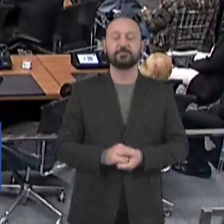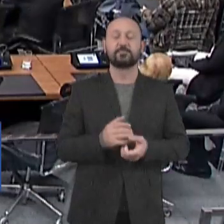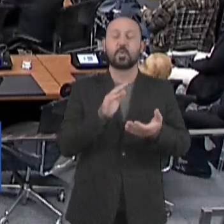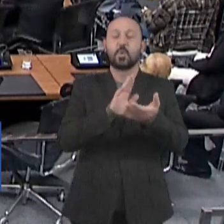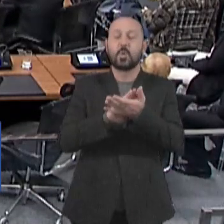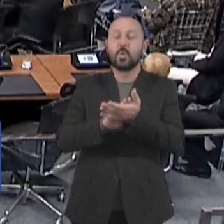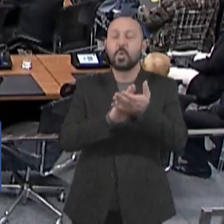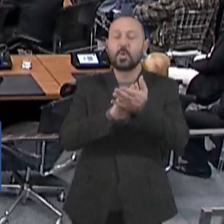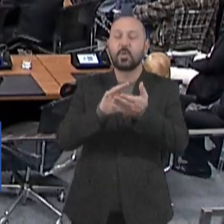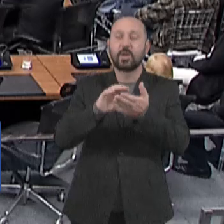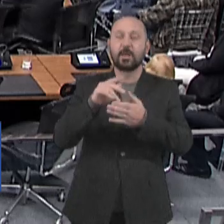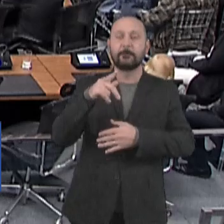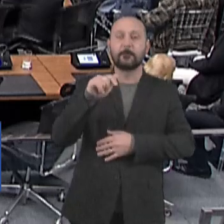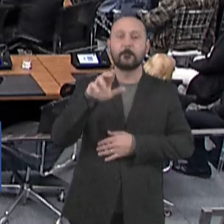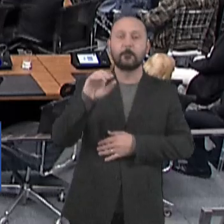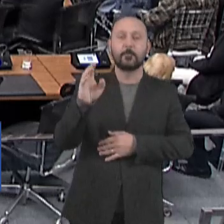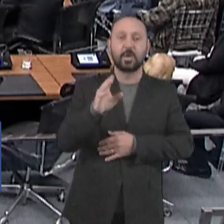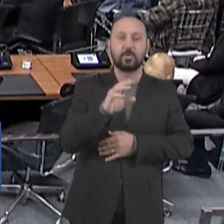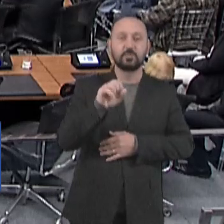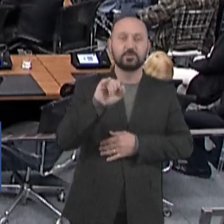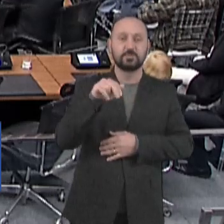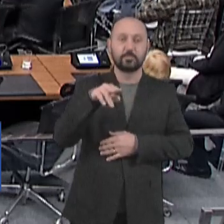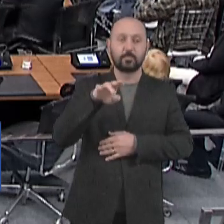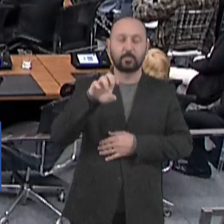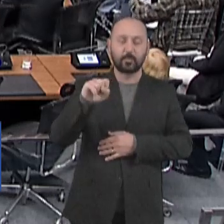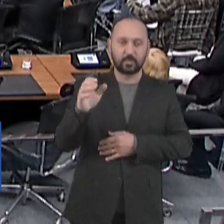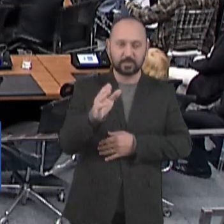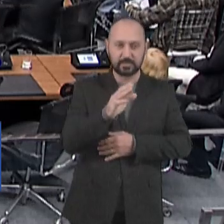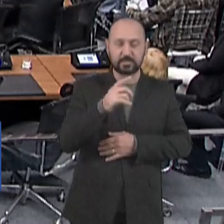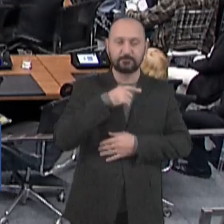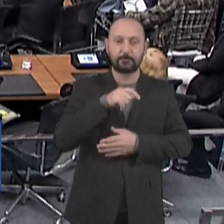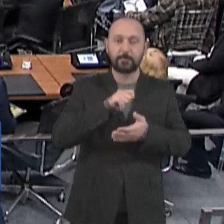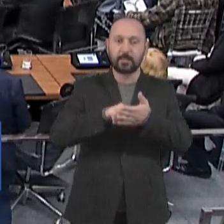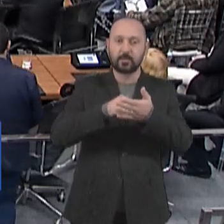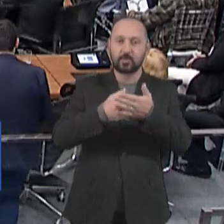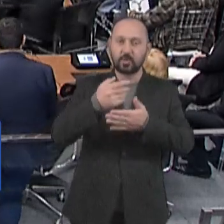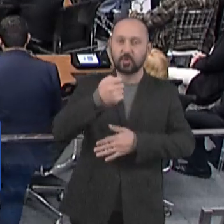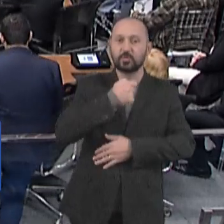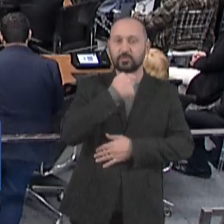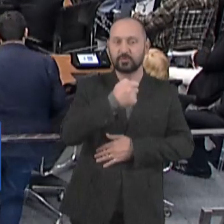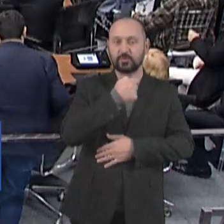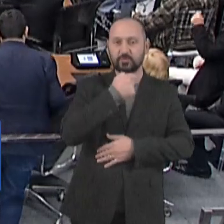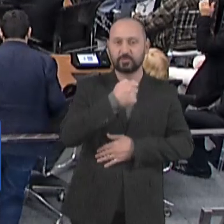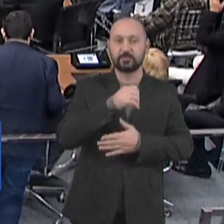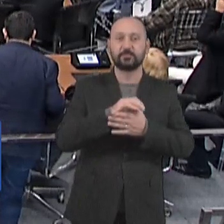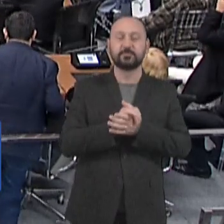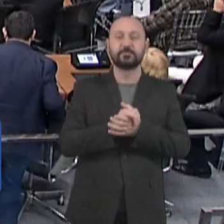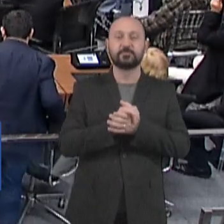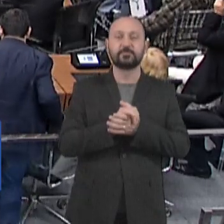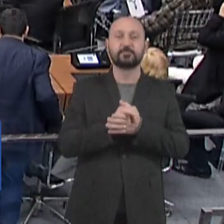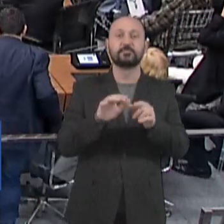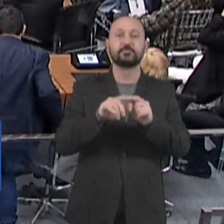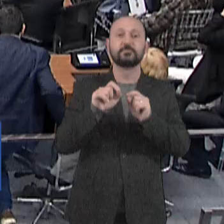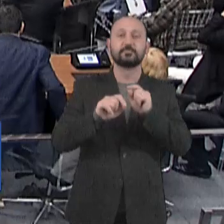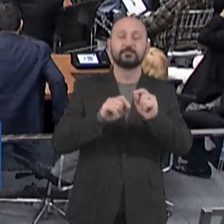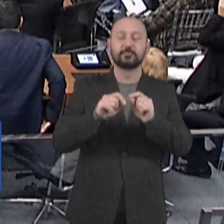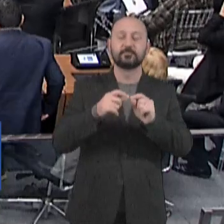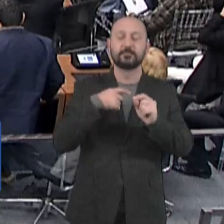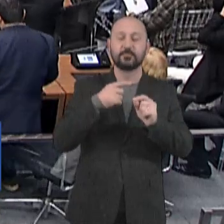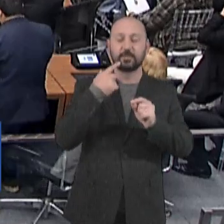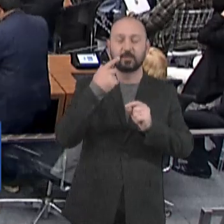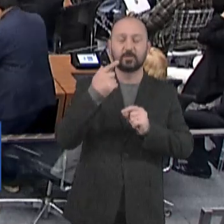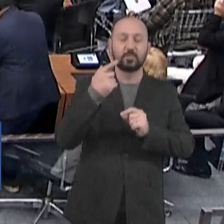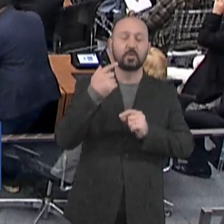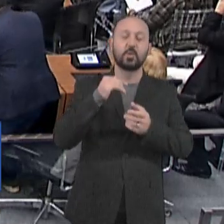O homenageado é Paulo Simões, músico, compositor e jornalista, representado nesta sessão solene